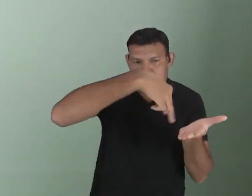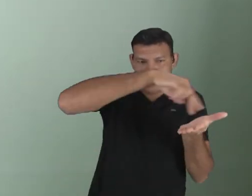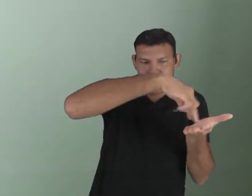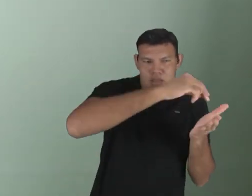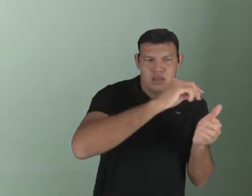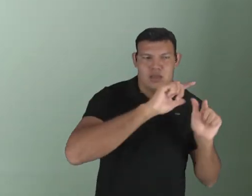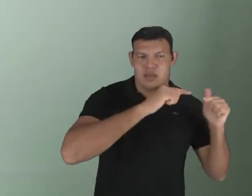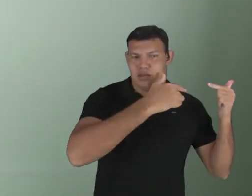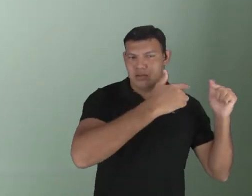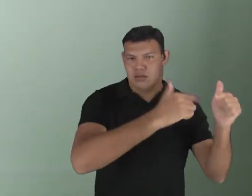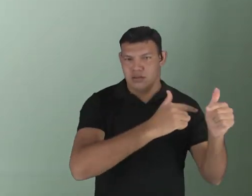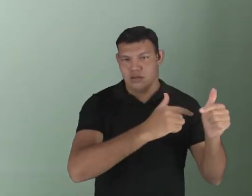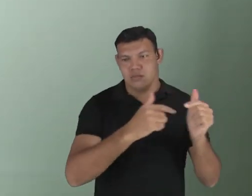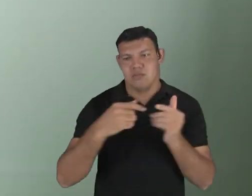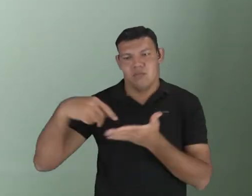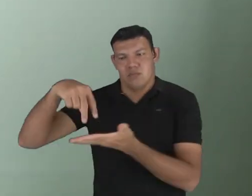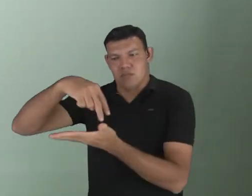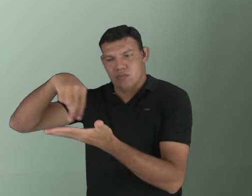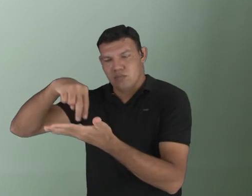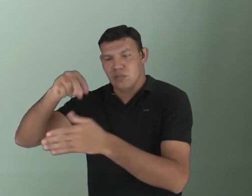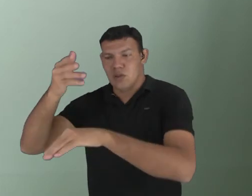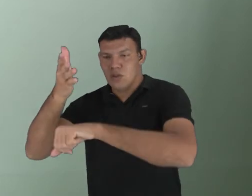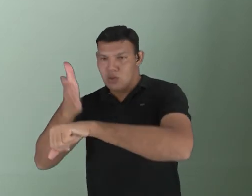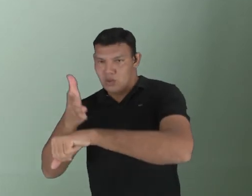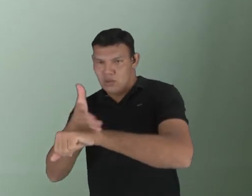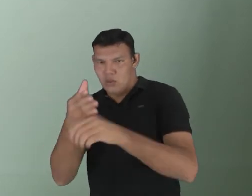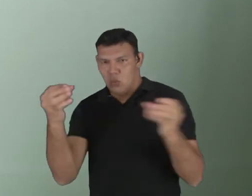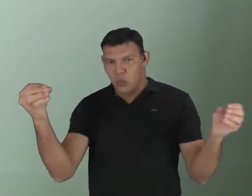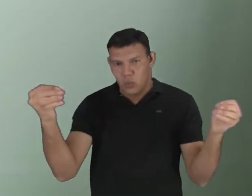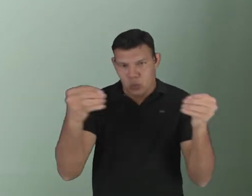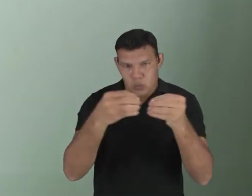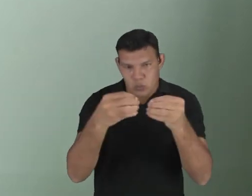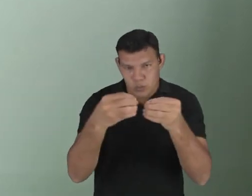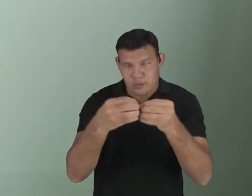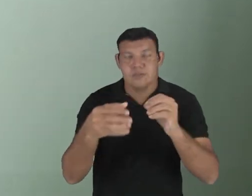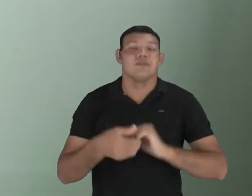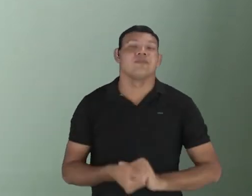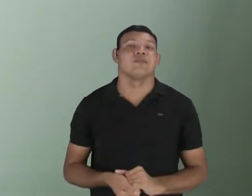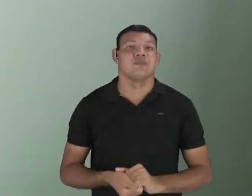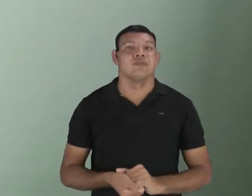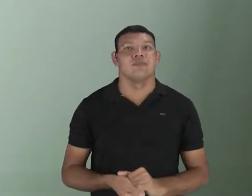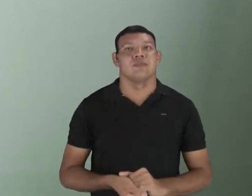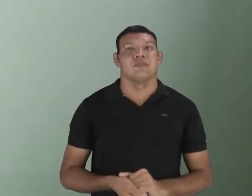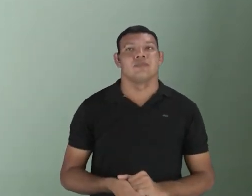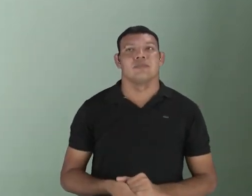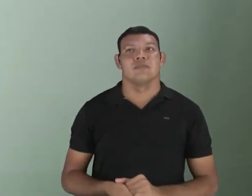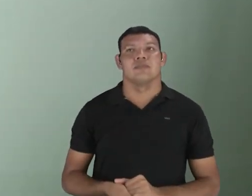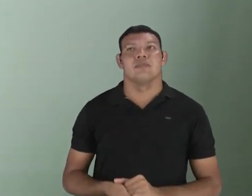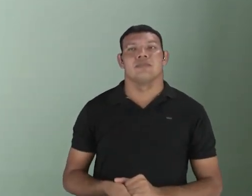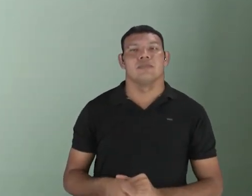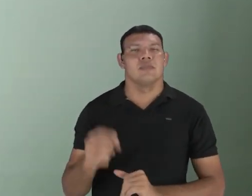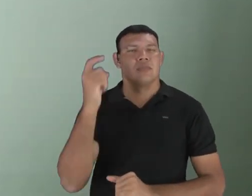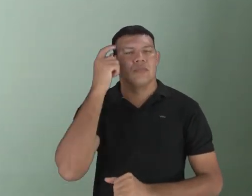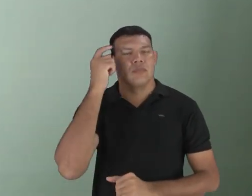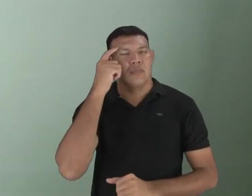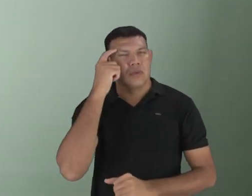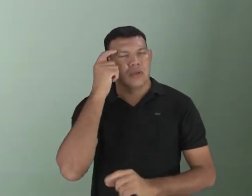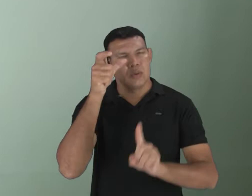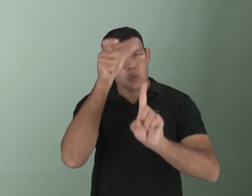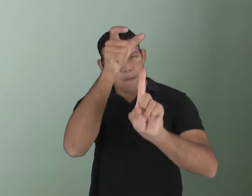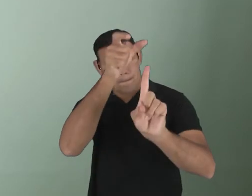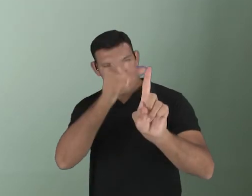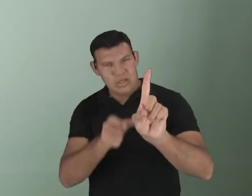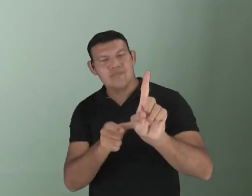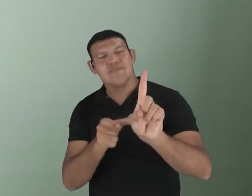aproximar muito a dança moderna da dança clássica, com essas pequenas variações que eu coloquei para vocês, principalmente de pensar